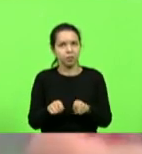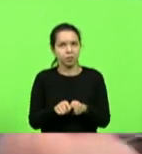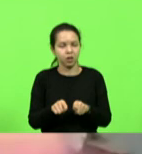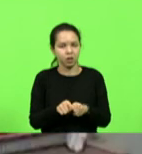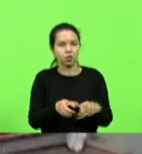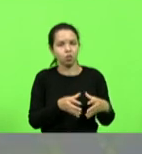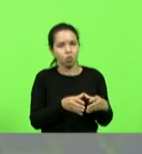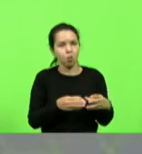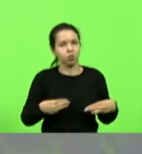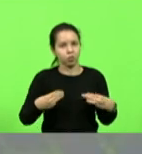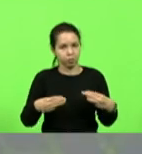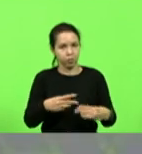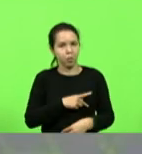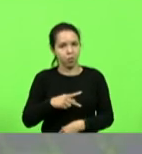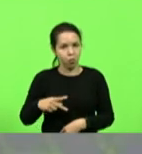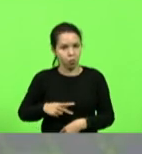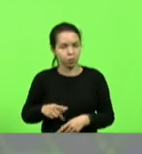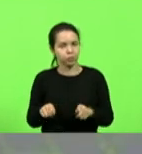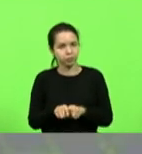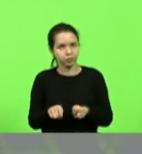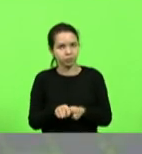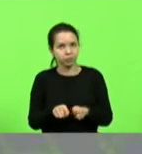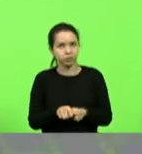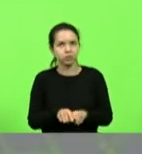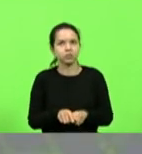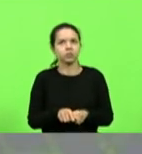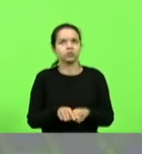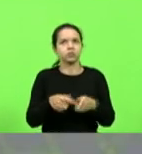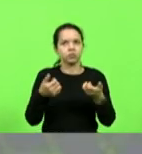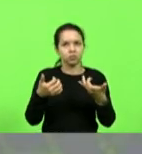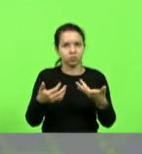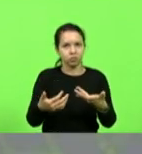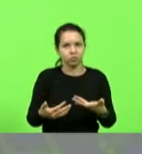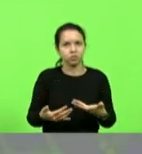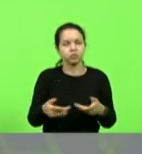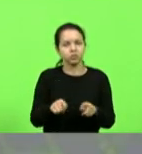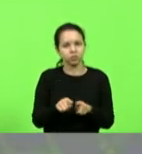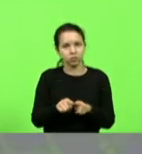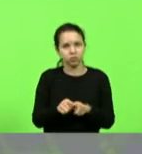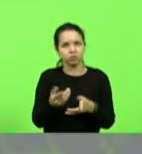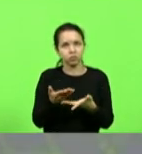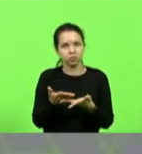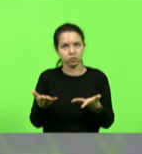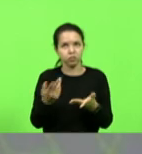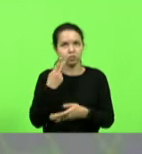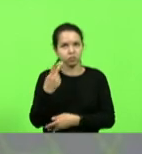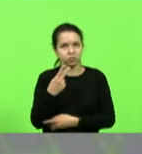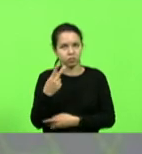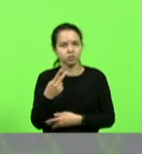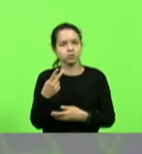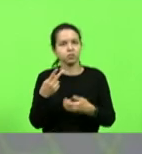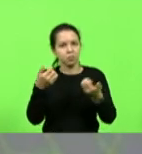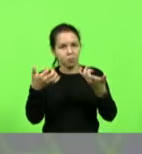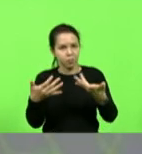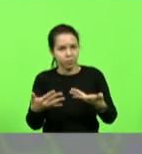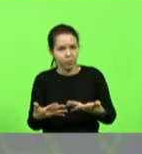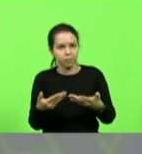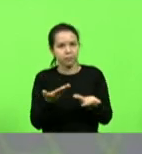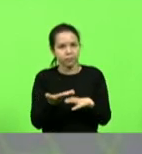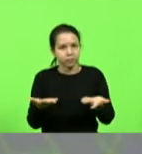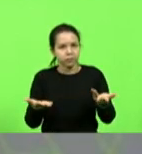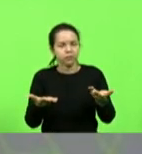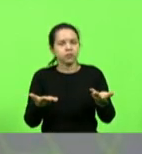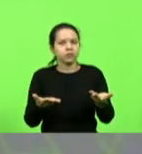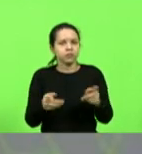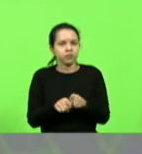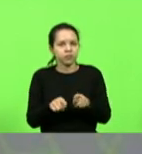já secundando, né, e conestando aquilo que foi trazido pelos demais parceiros aqui da mesa, companheiros,